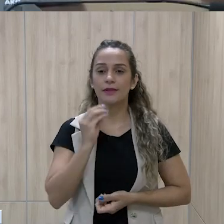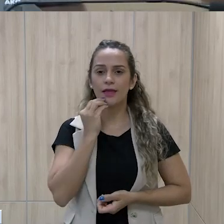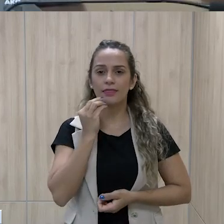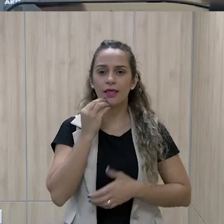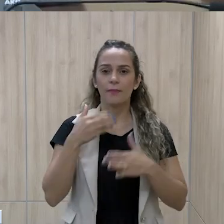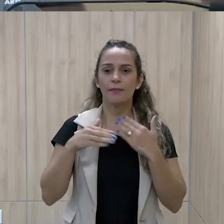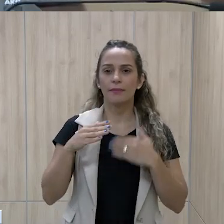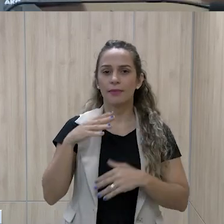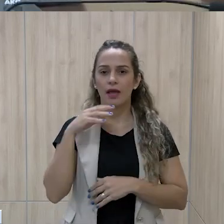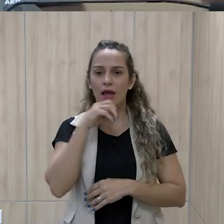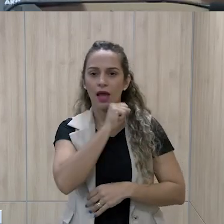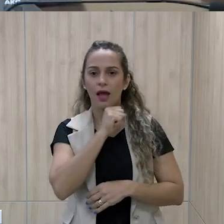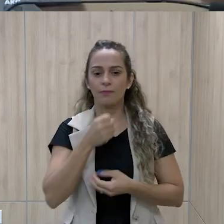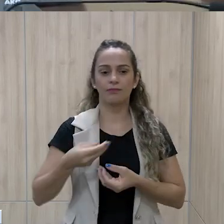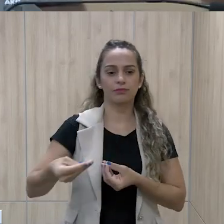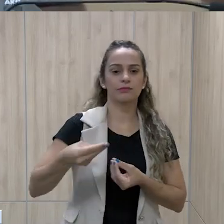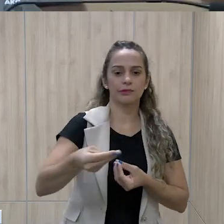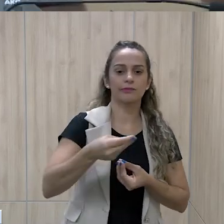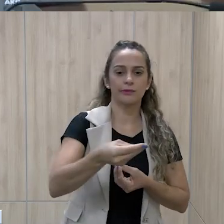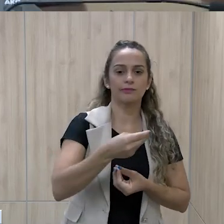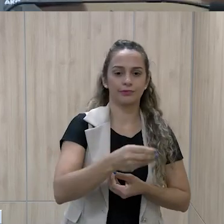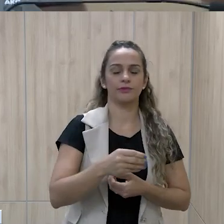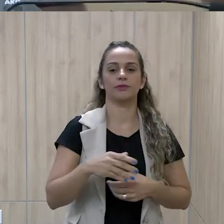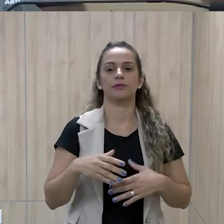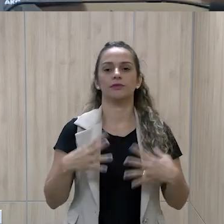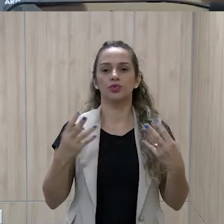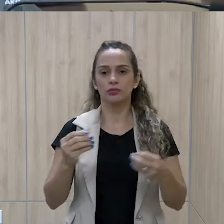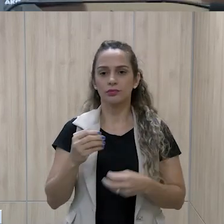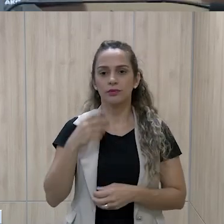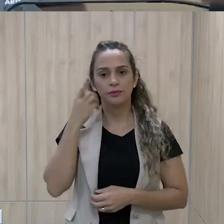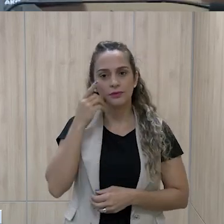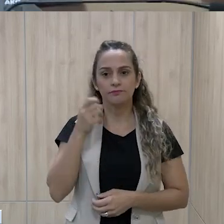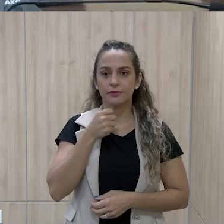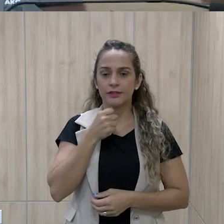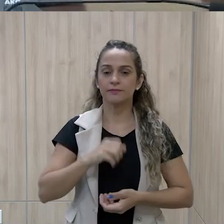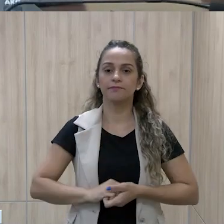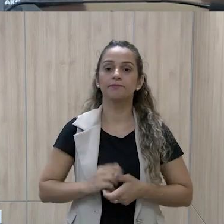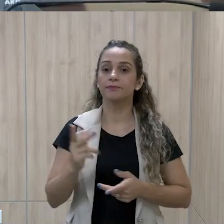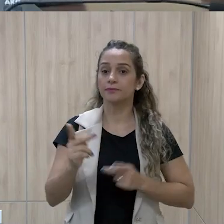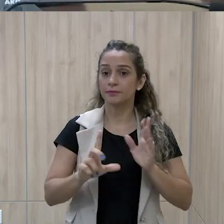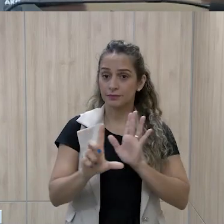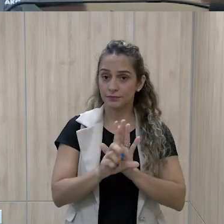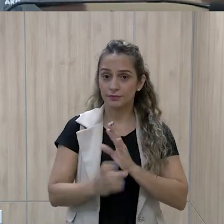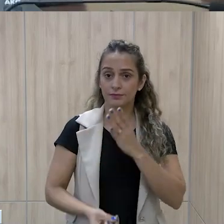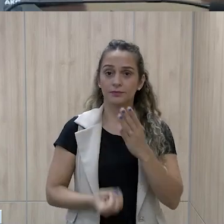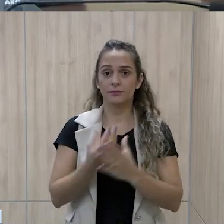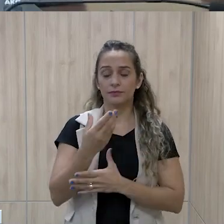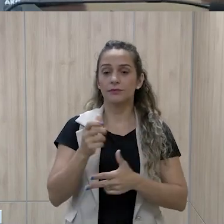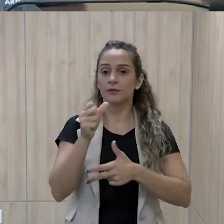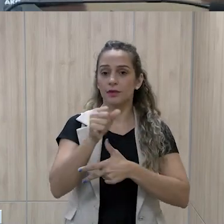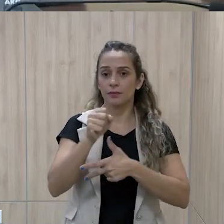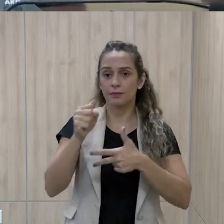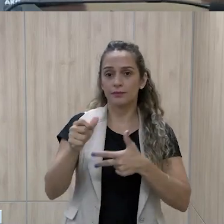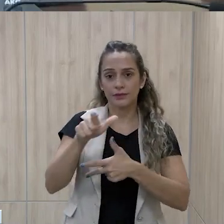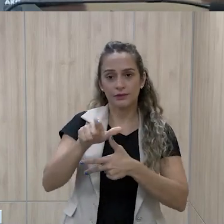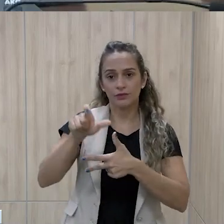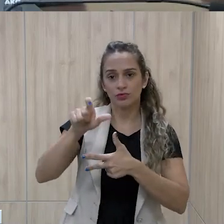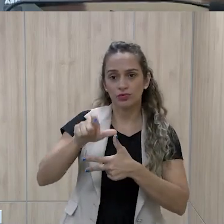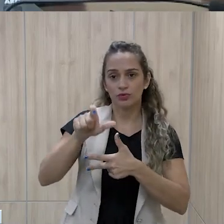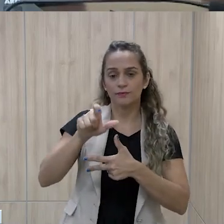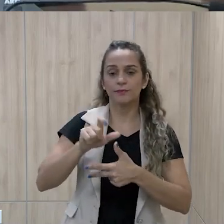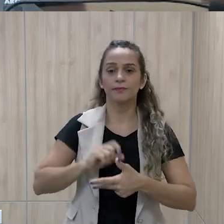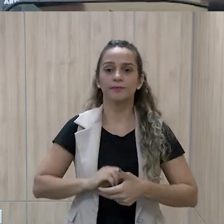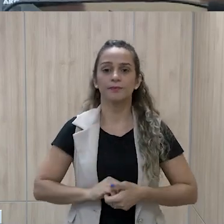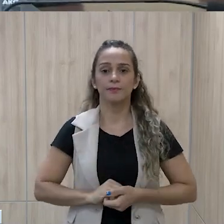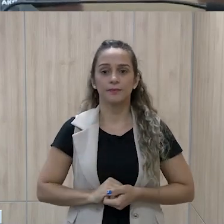dar uma acelerada aqui pelo menos para distribuição e depois a palavra seus deputados projeto de lei de autoria do